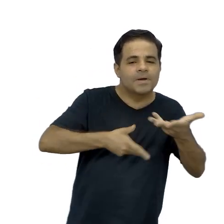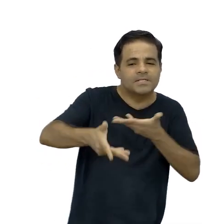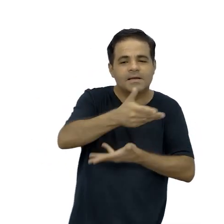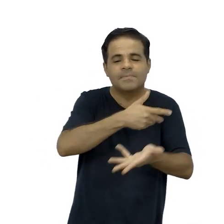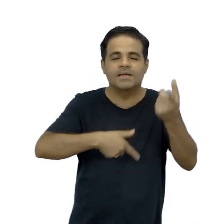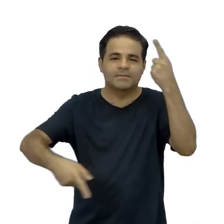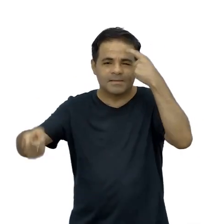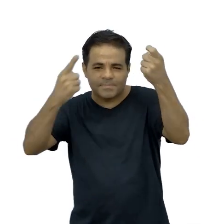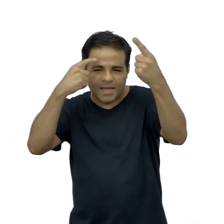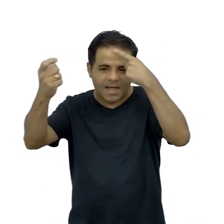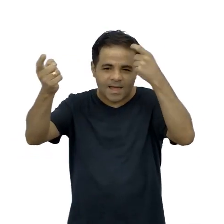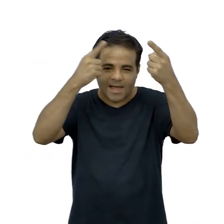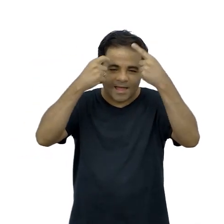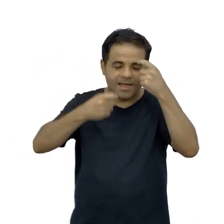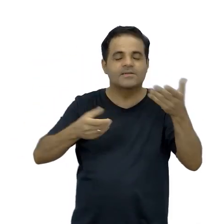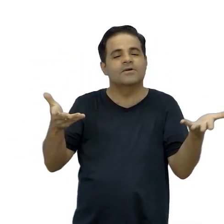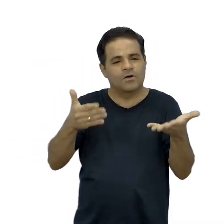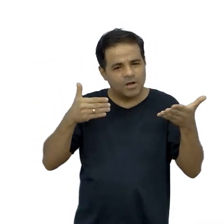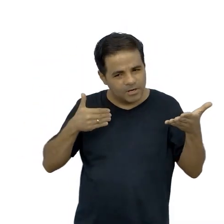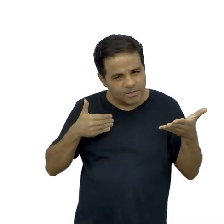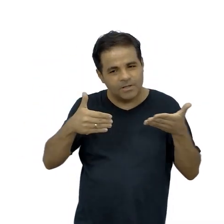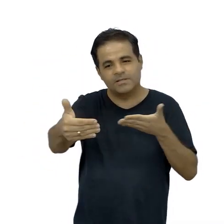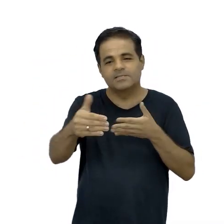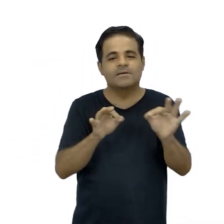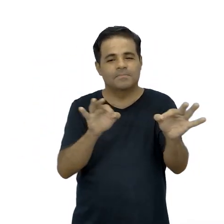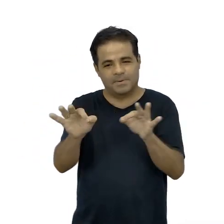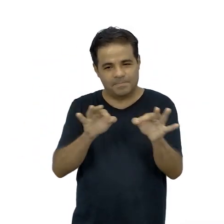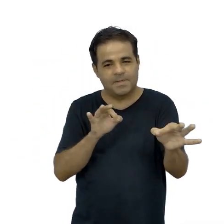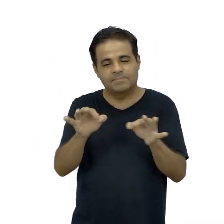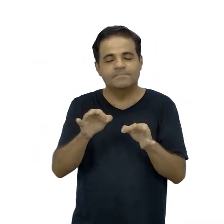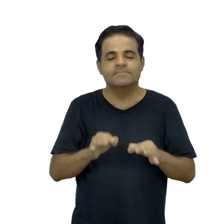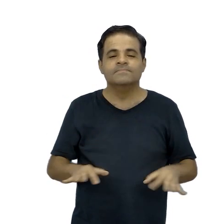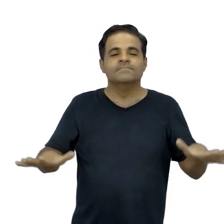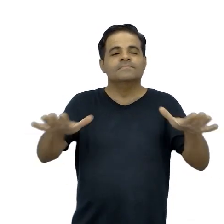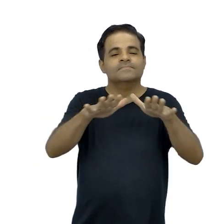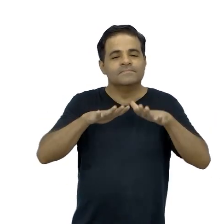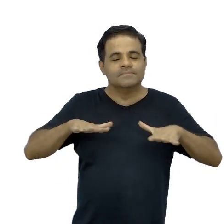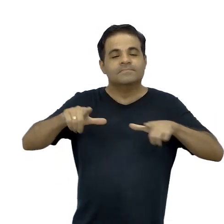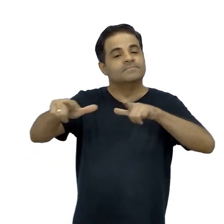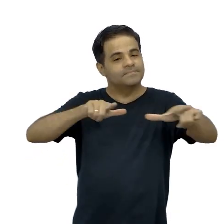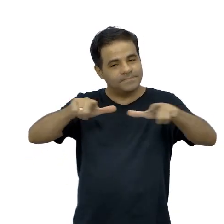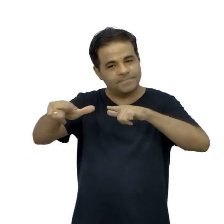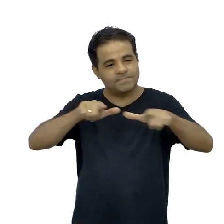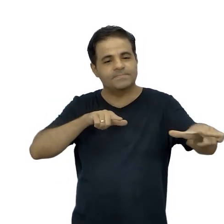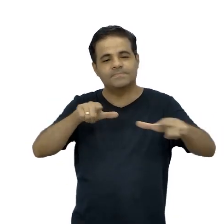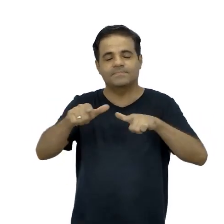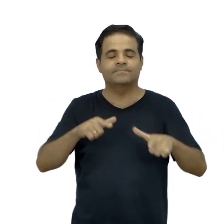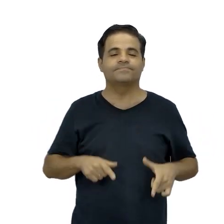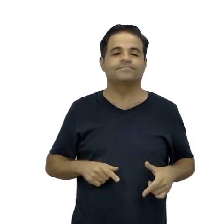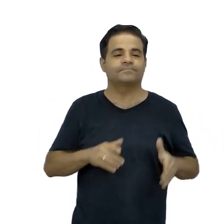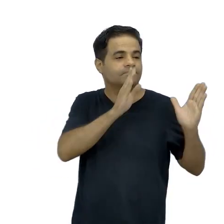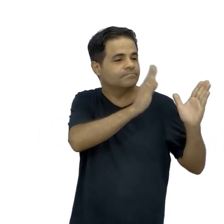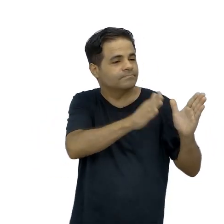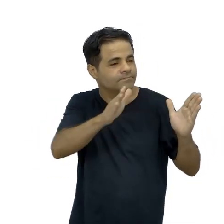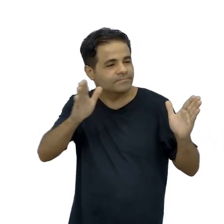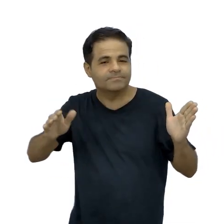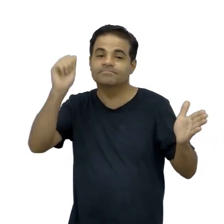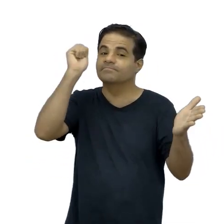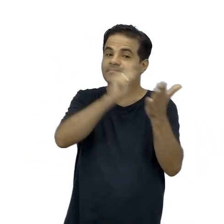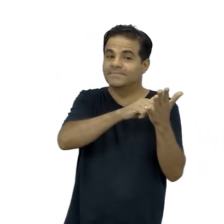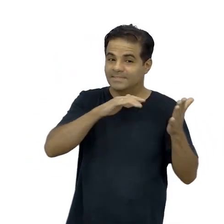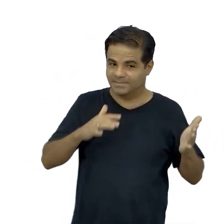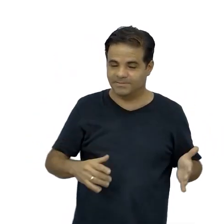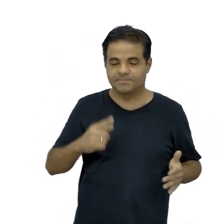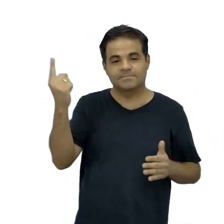de ideias que nós faremos para trabalhar nessa sequência de atividades. O